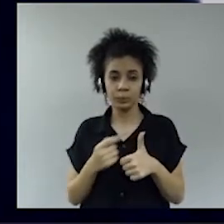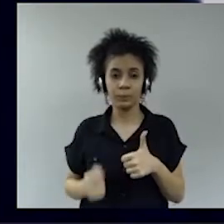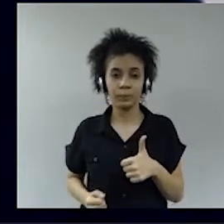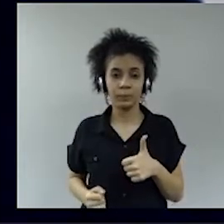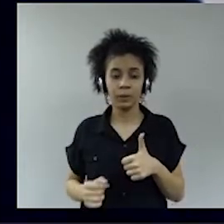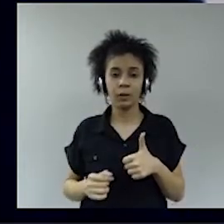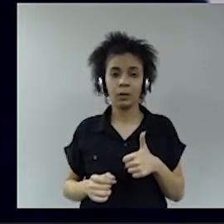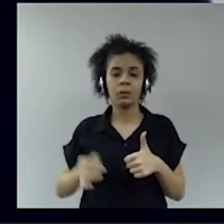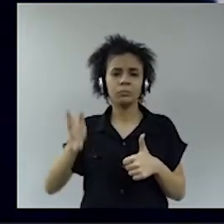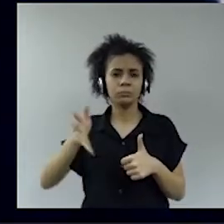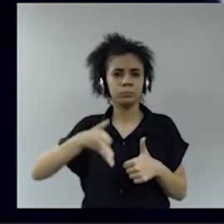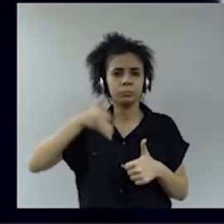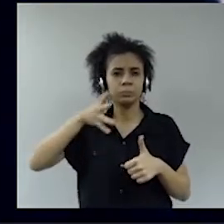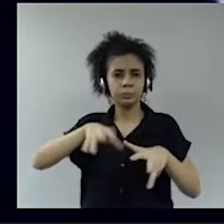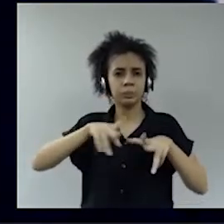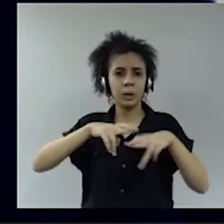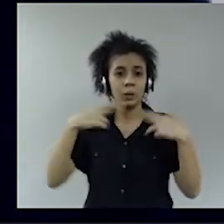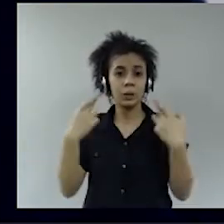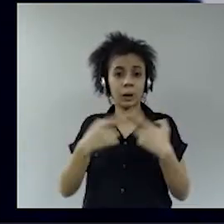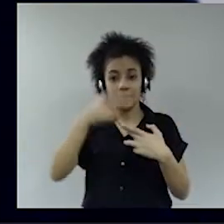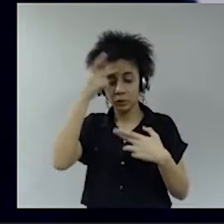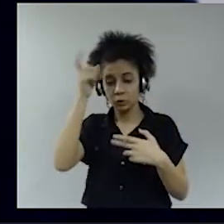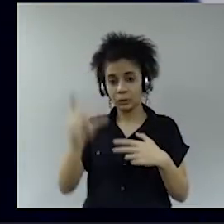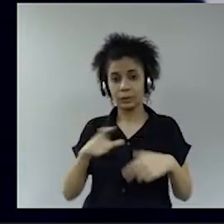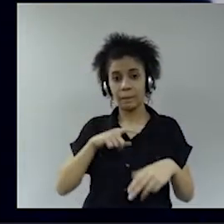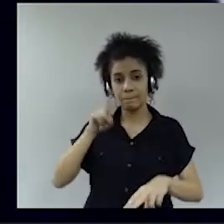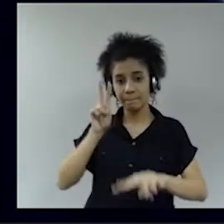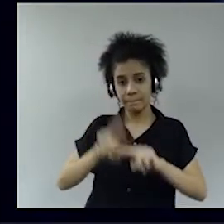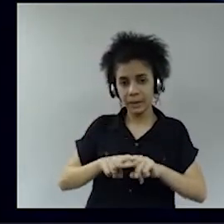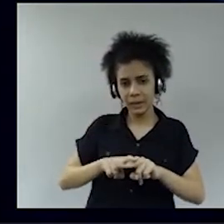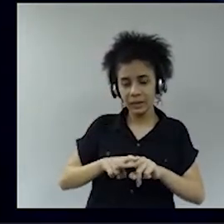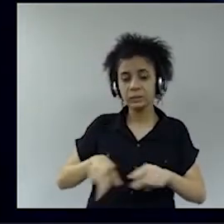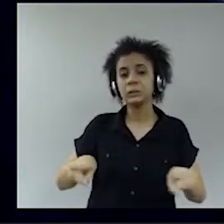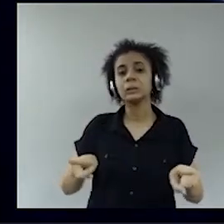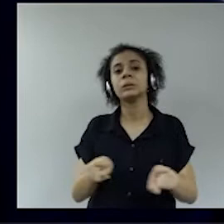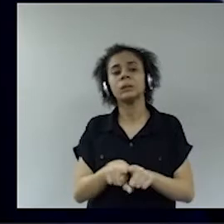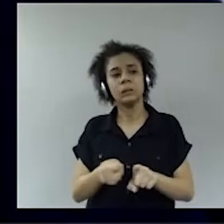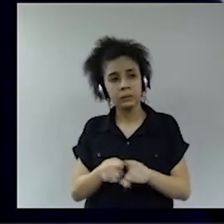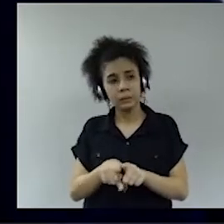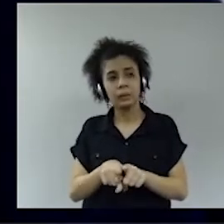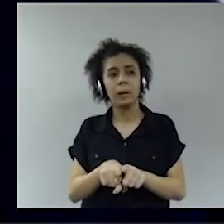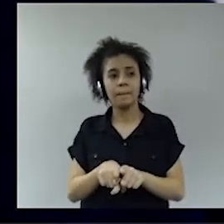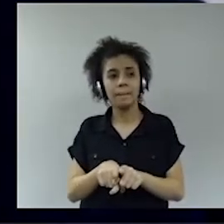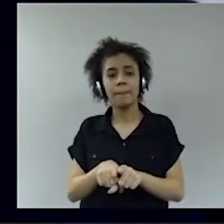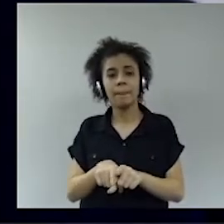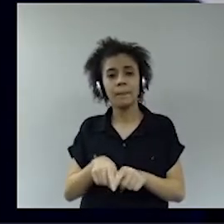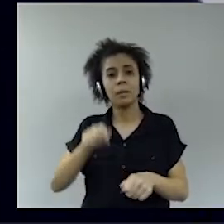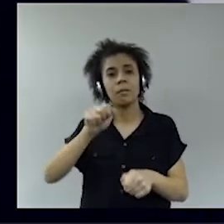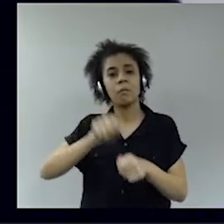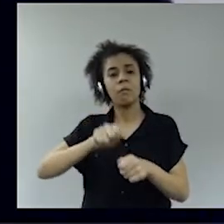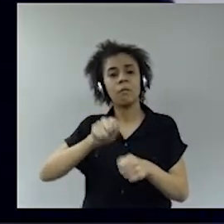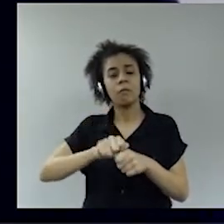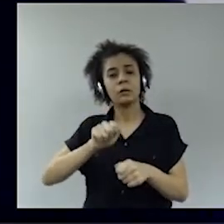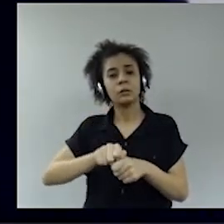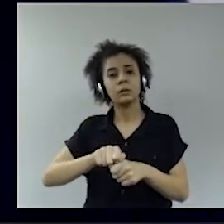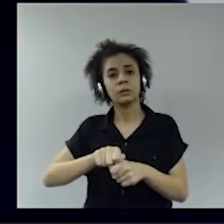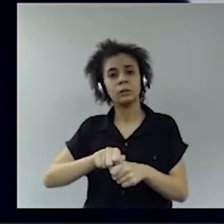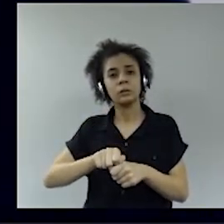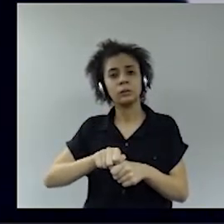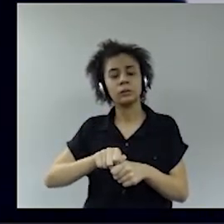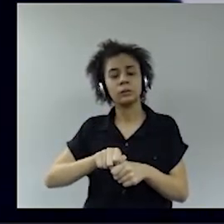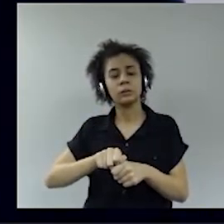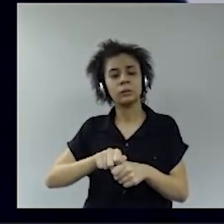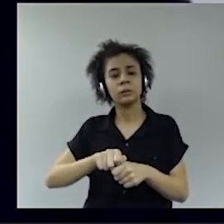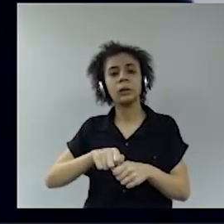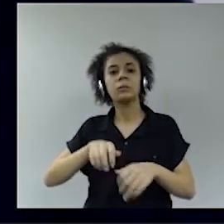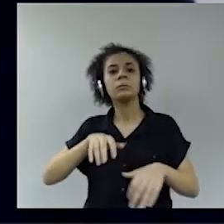As audiências envolvendo o réu preso, inclusive a realização das